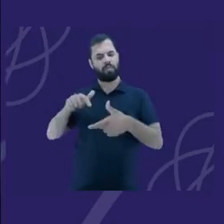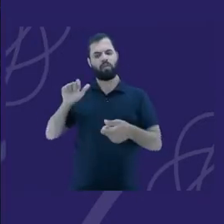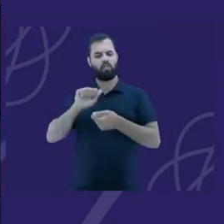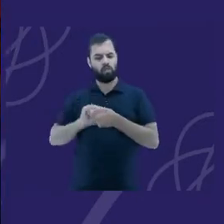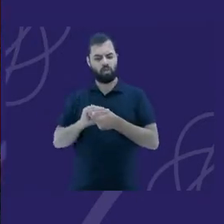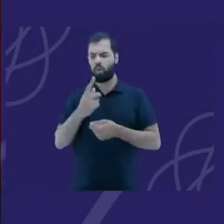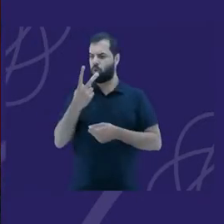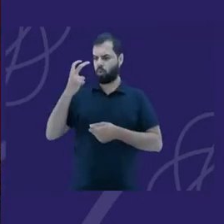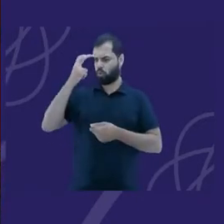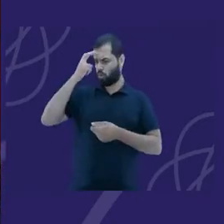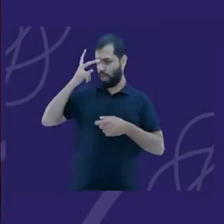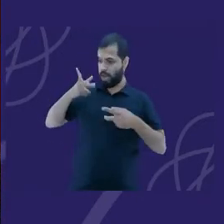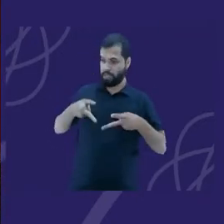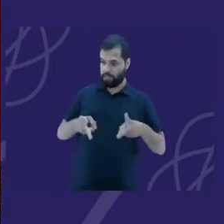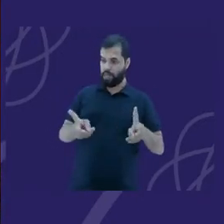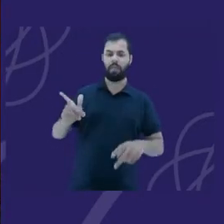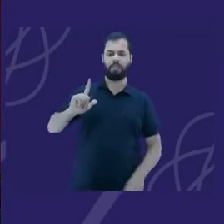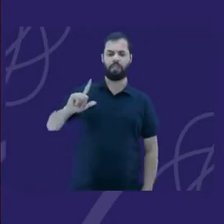ela